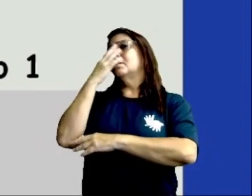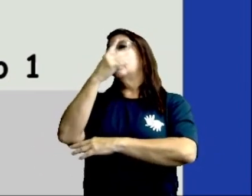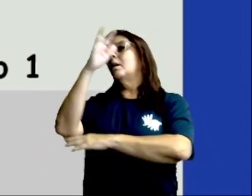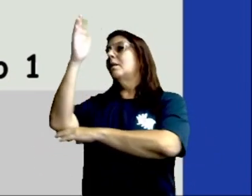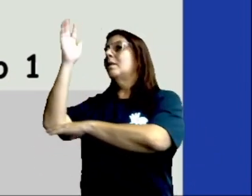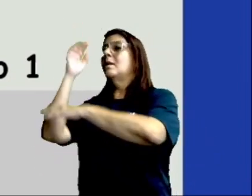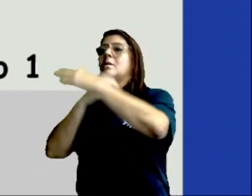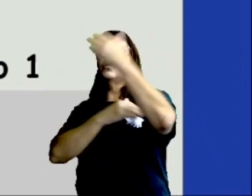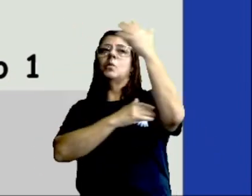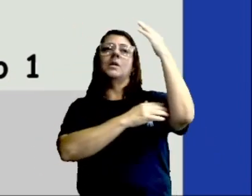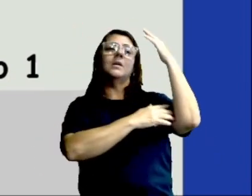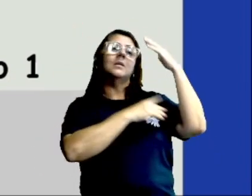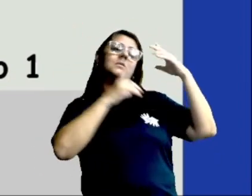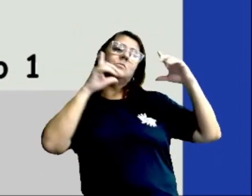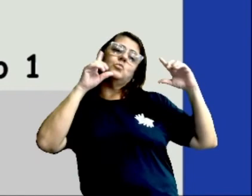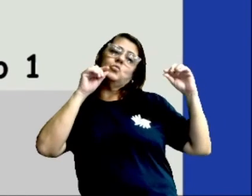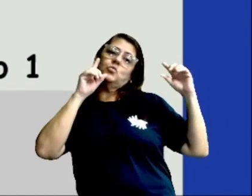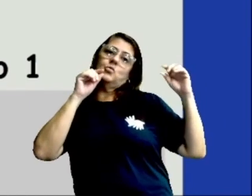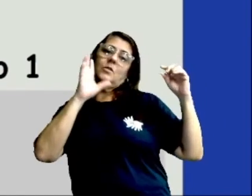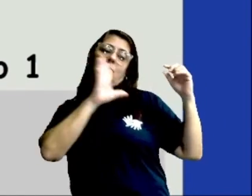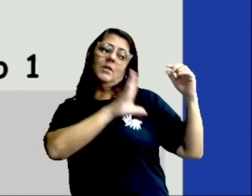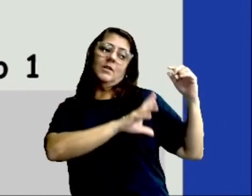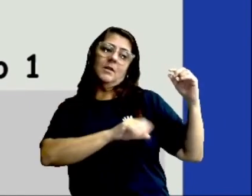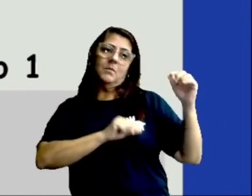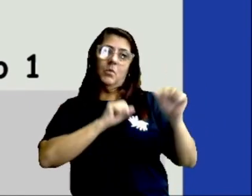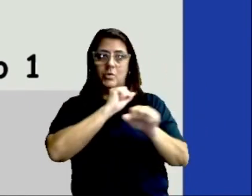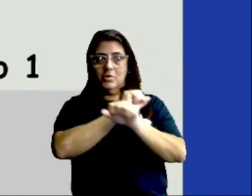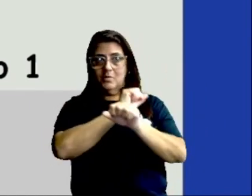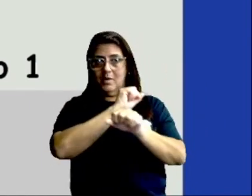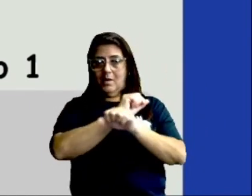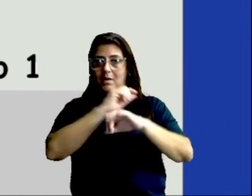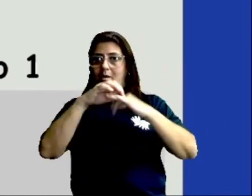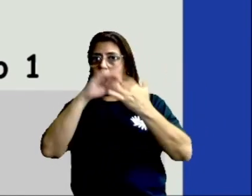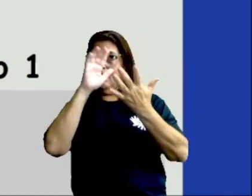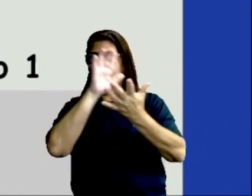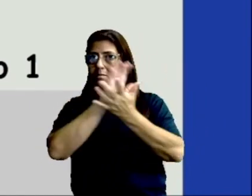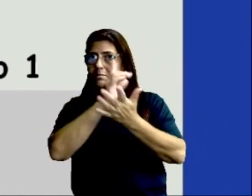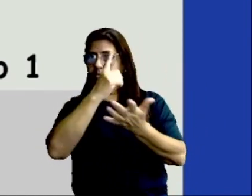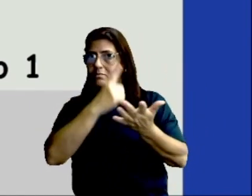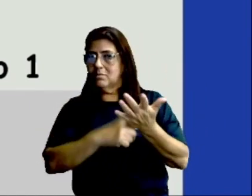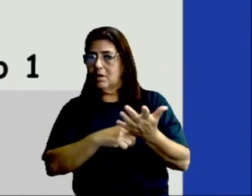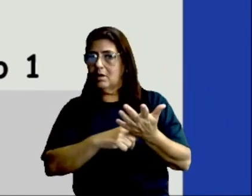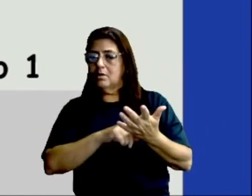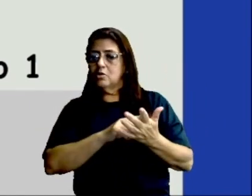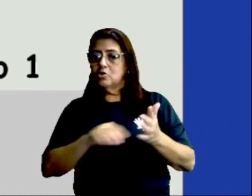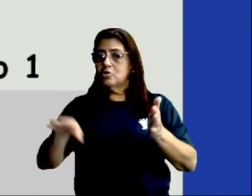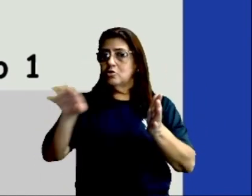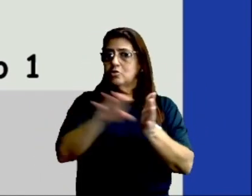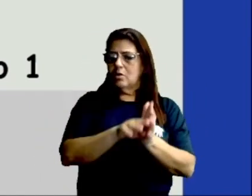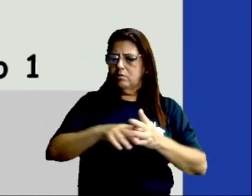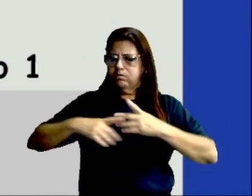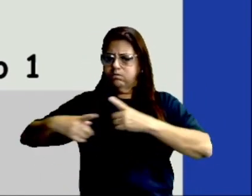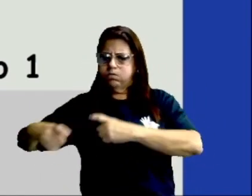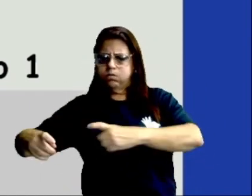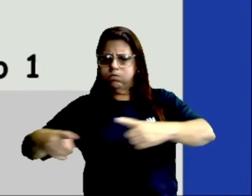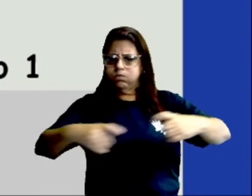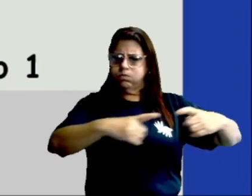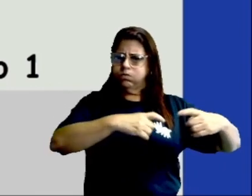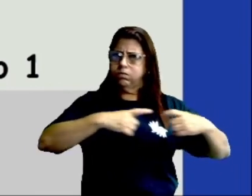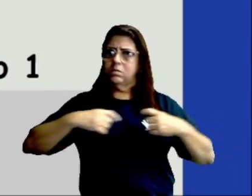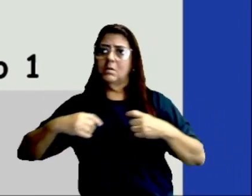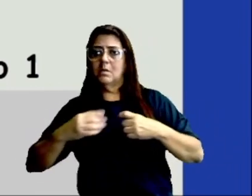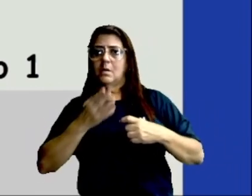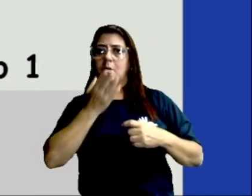trocando juras de amor, enquanto aguardavam o casamento. Certo dia veio a guerra. A tribo foi atacada por